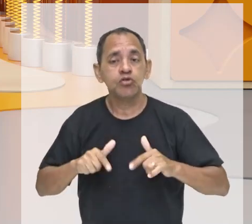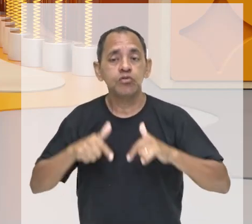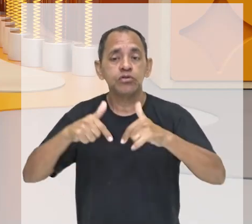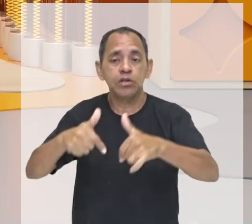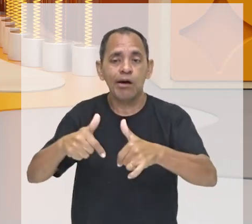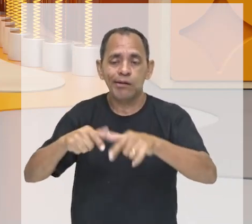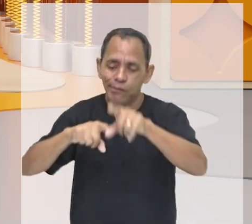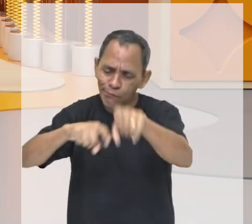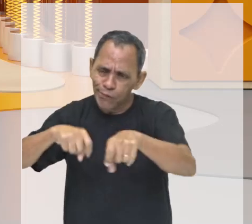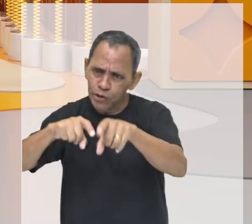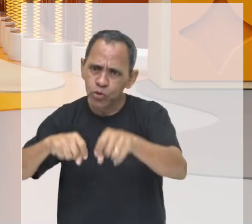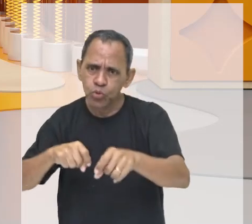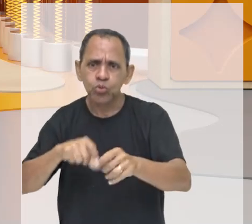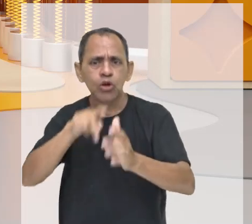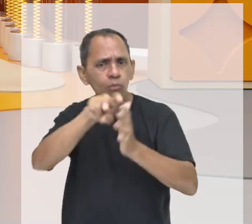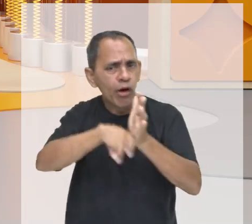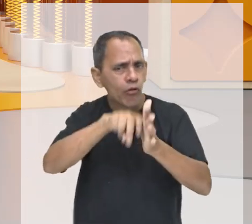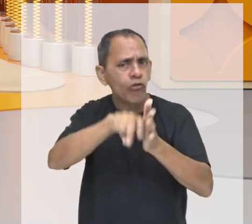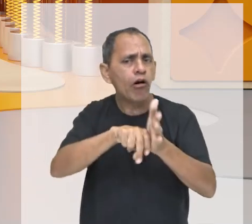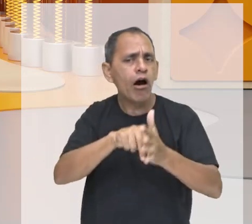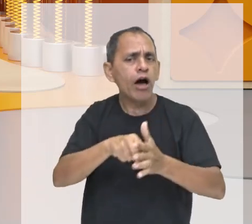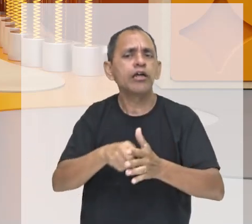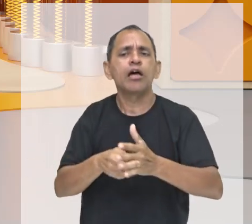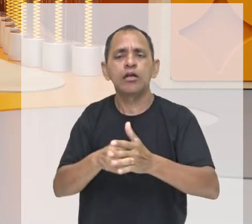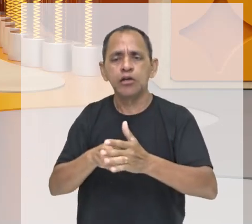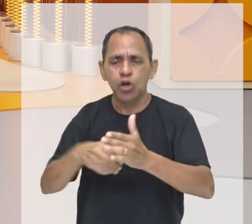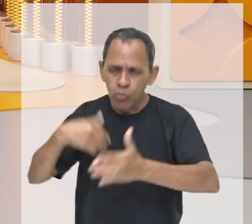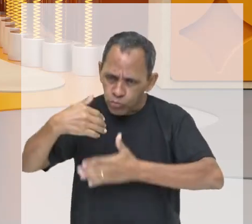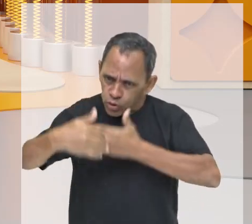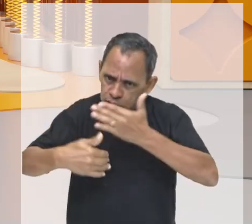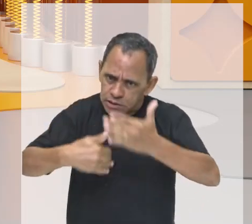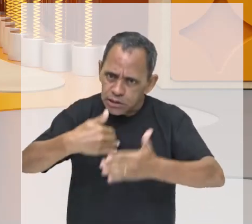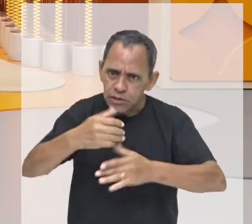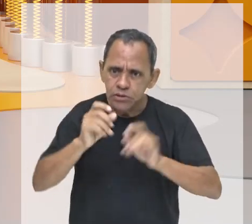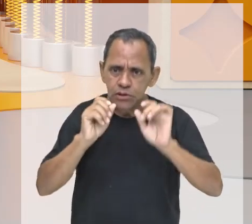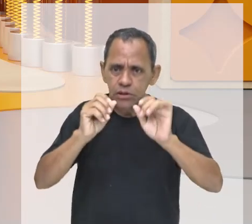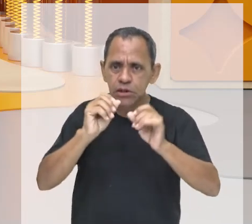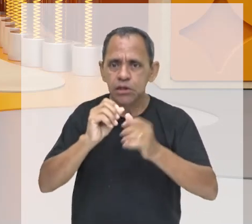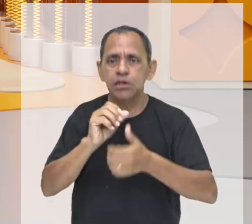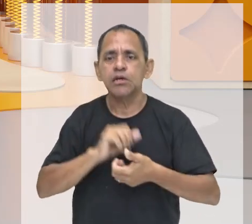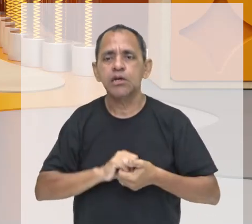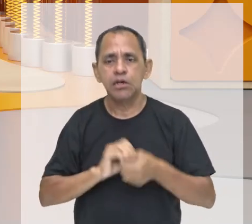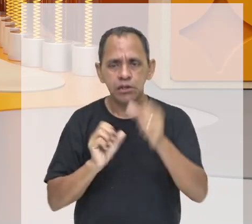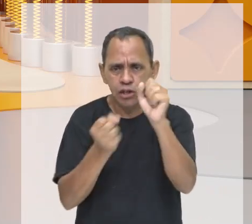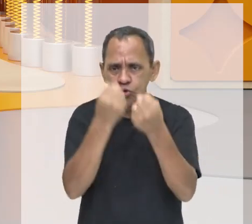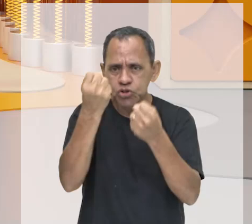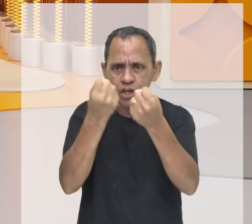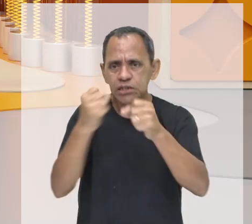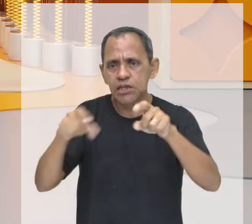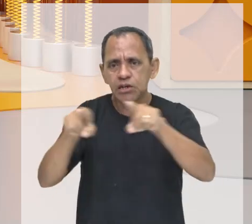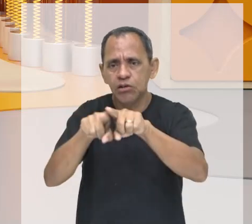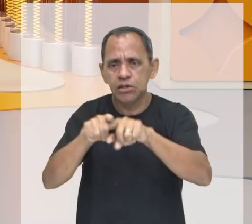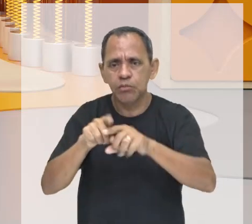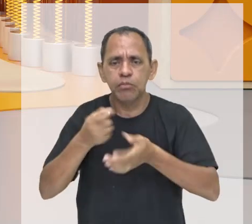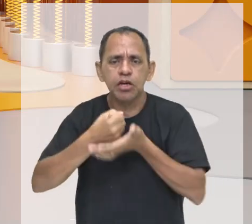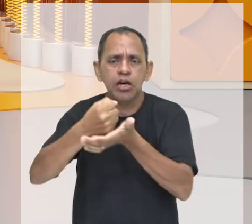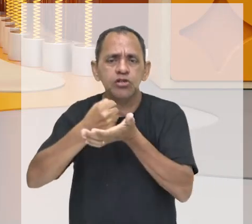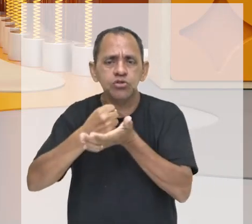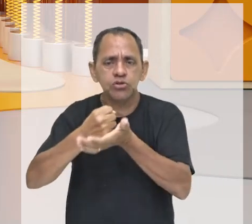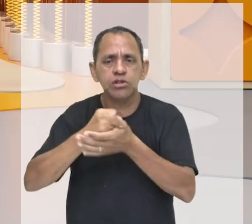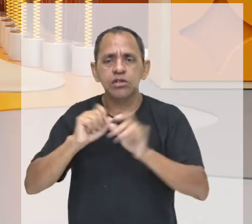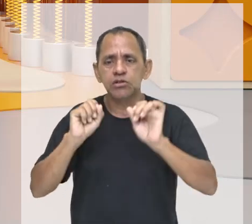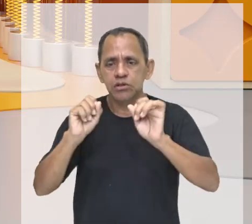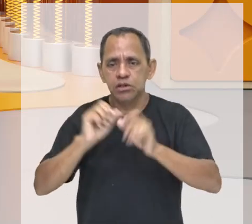pecuária, né, esse processo da industrialização também ajudando com essas atividades, nós também vamos estudar sobre o